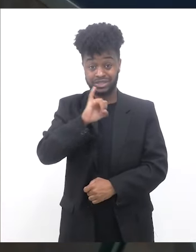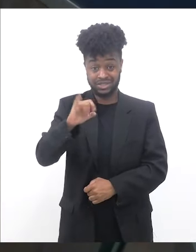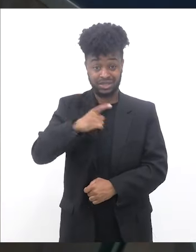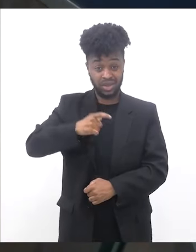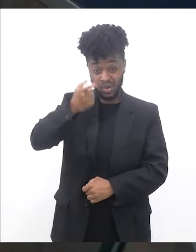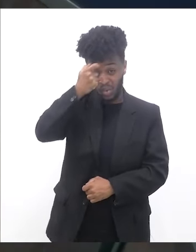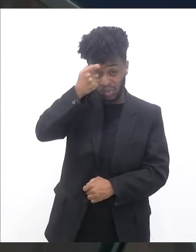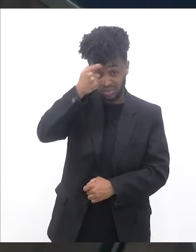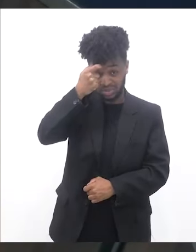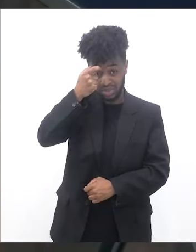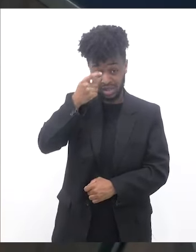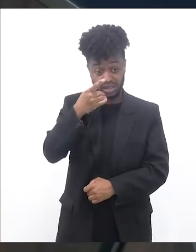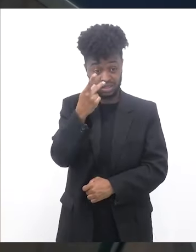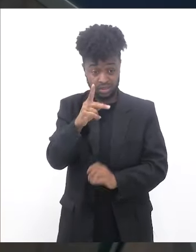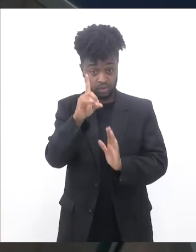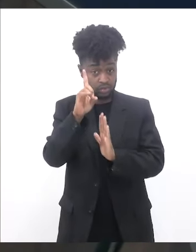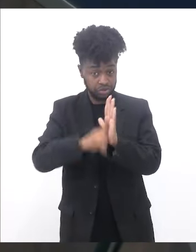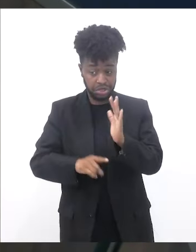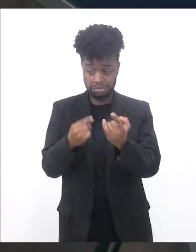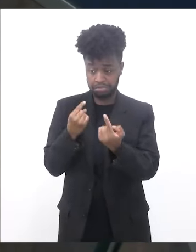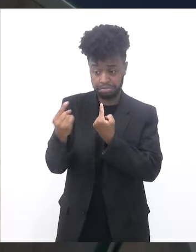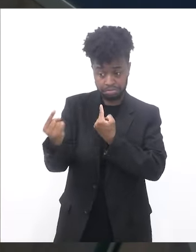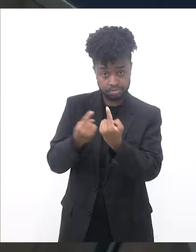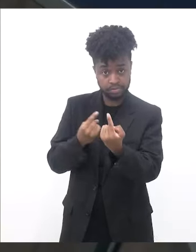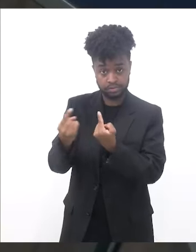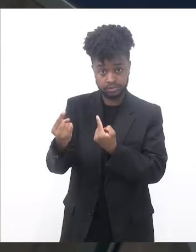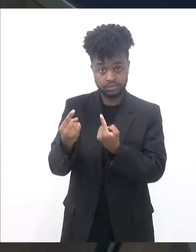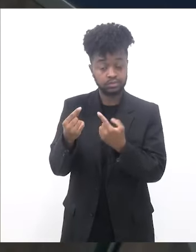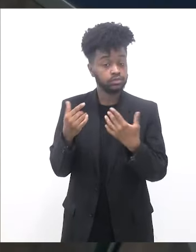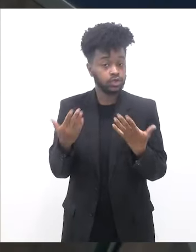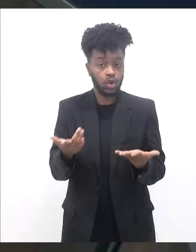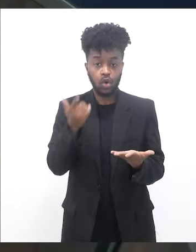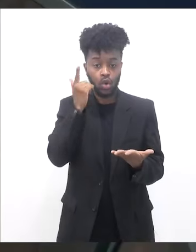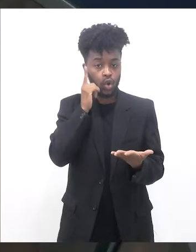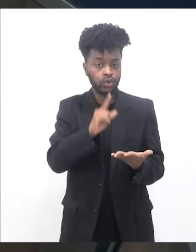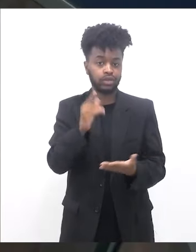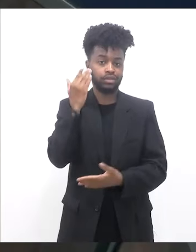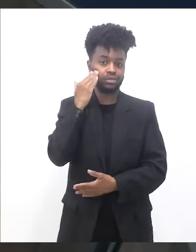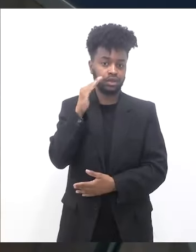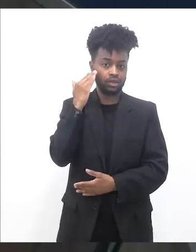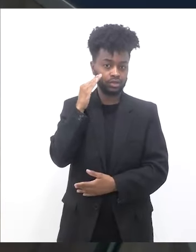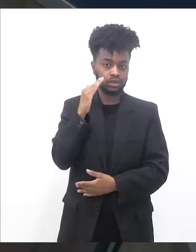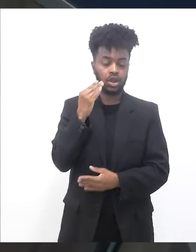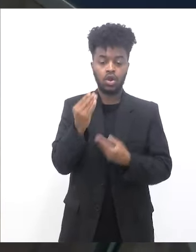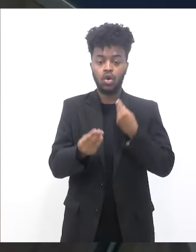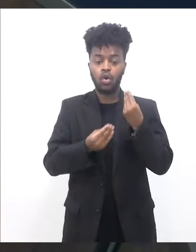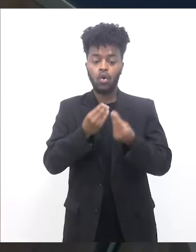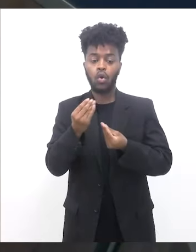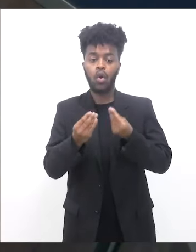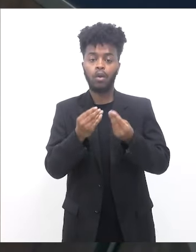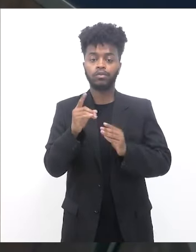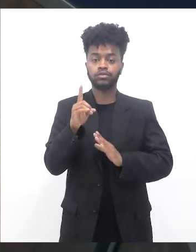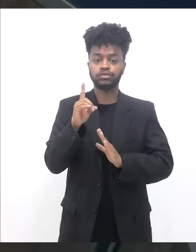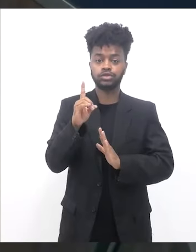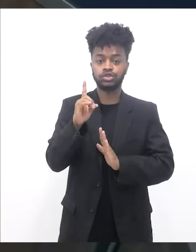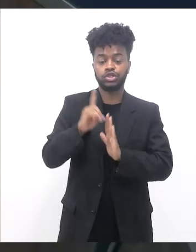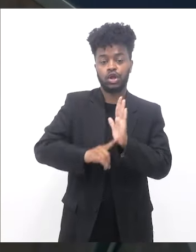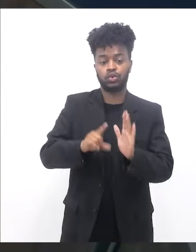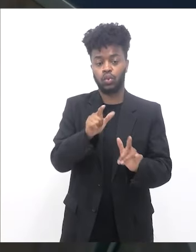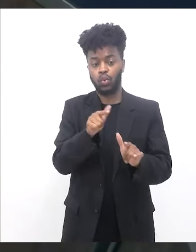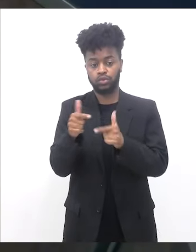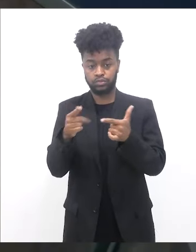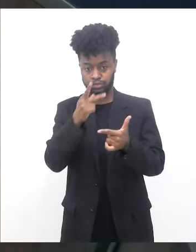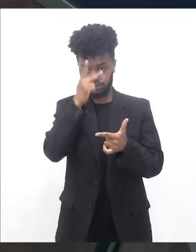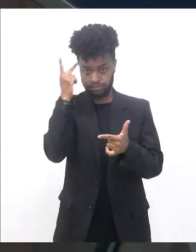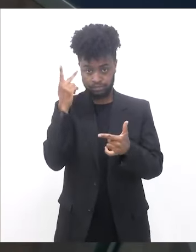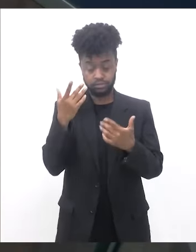Se você tem consciência do teu direito de ir e vir, você consegue entender a dimensão do direito do